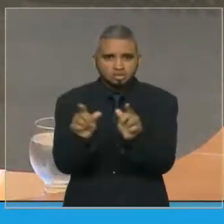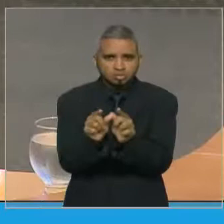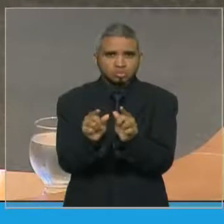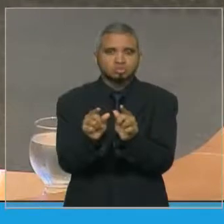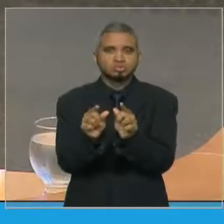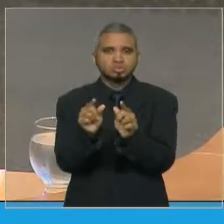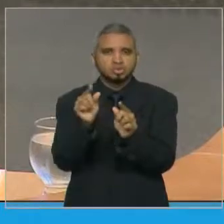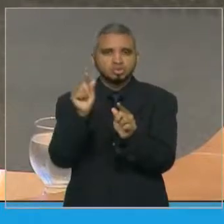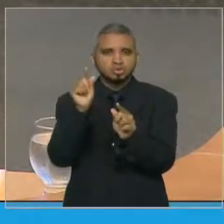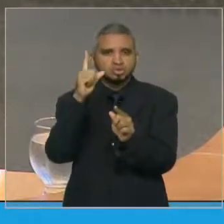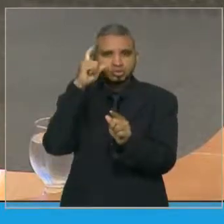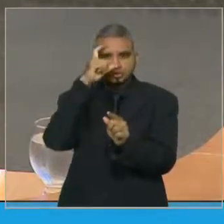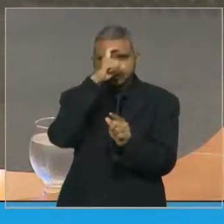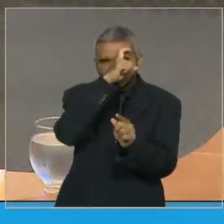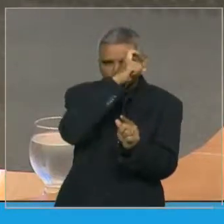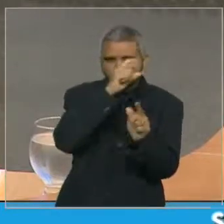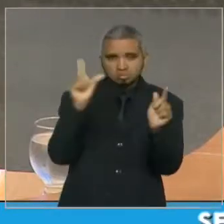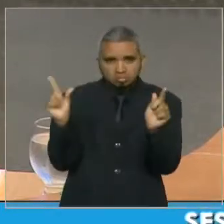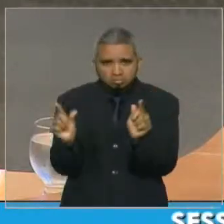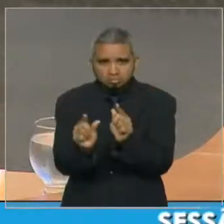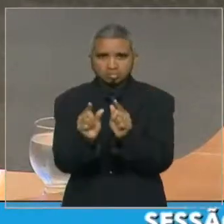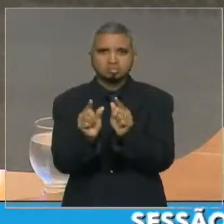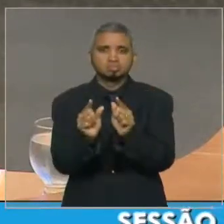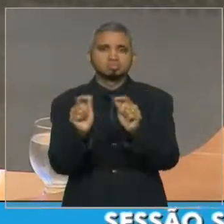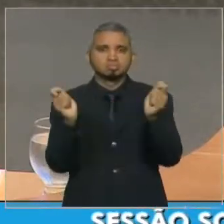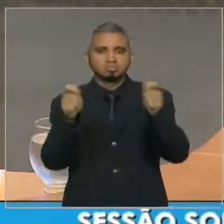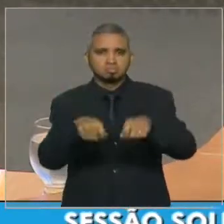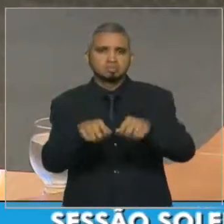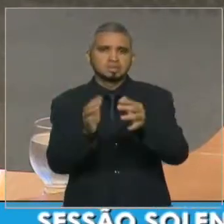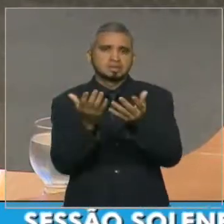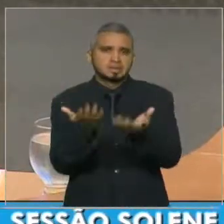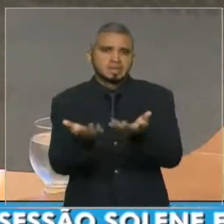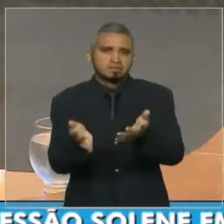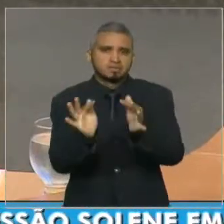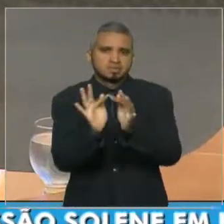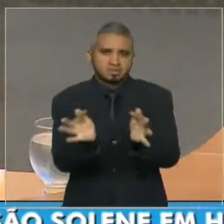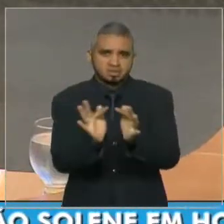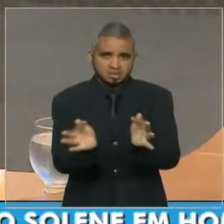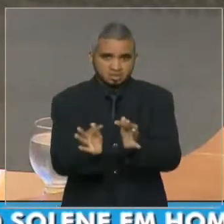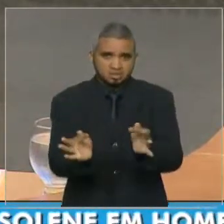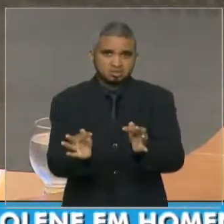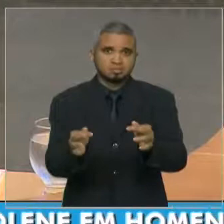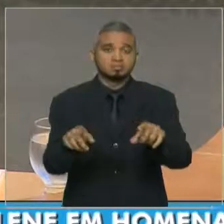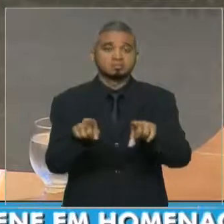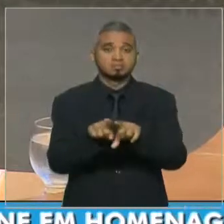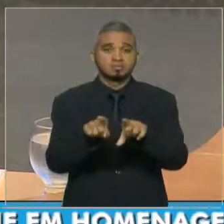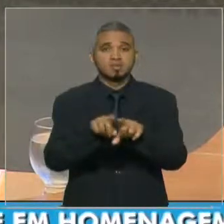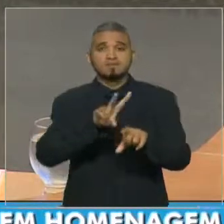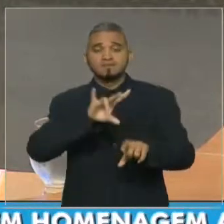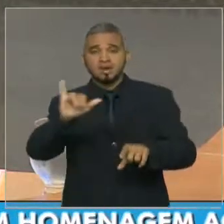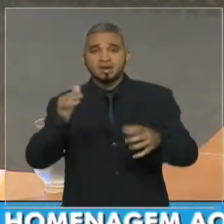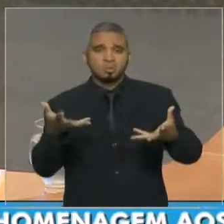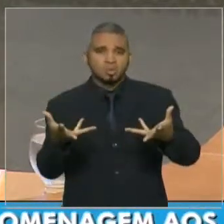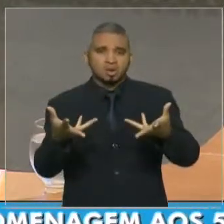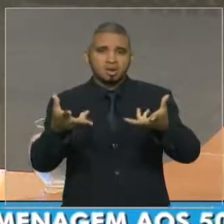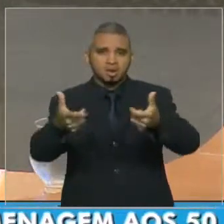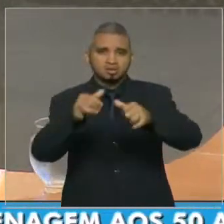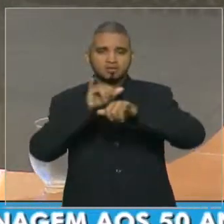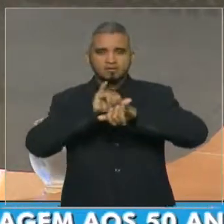prestadas pelas pessoas físicas e jurídicas e aprimorará a qualidade das informações nas relações de